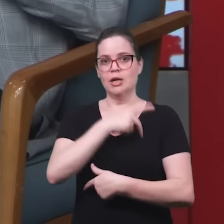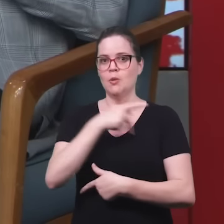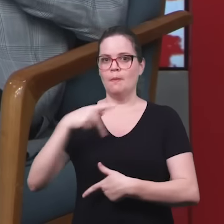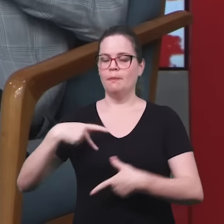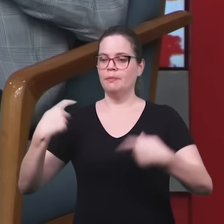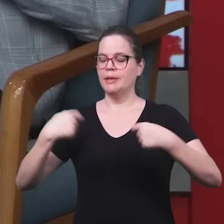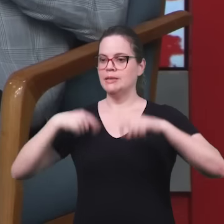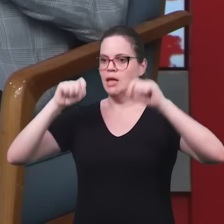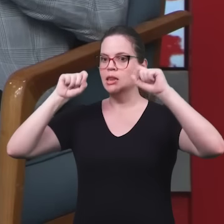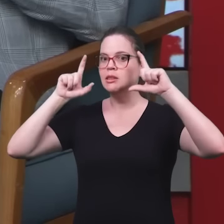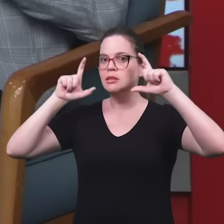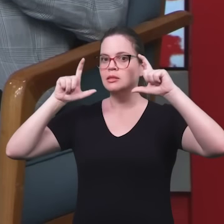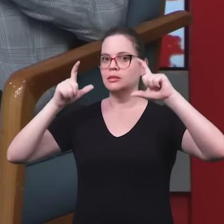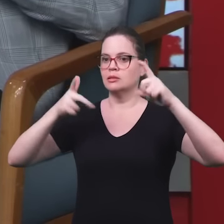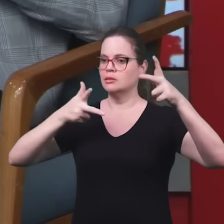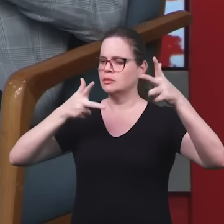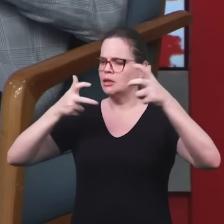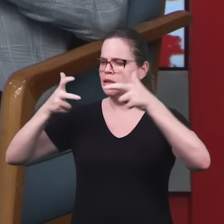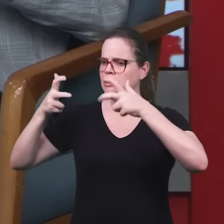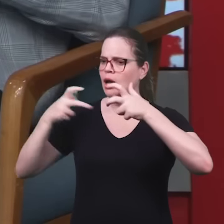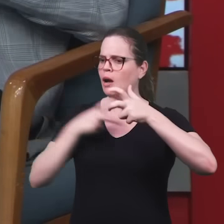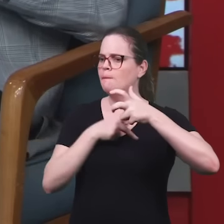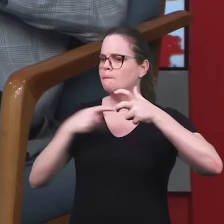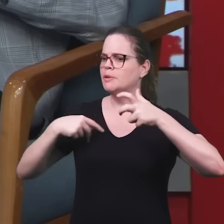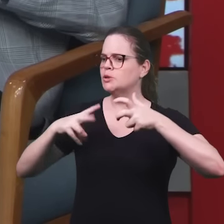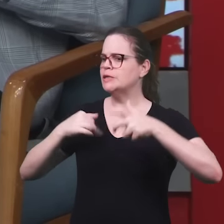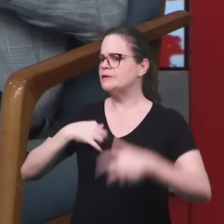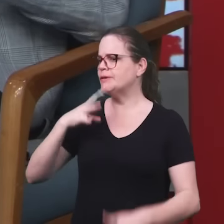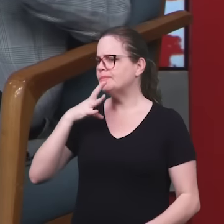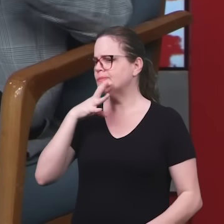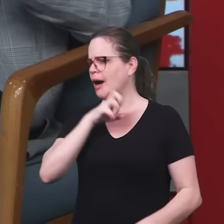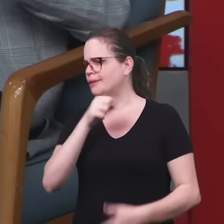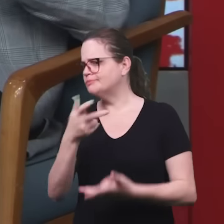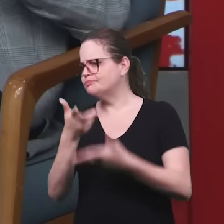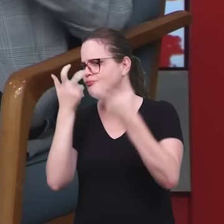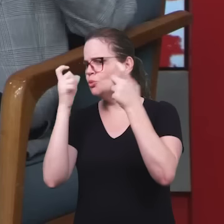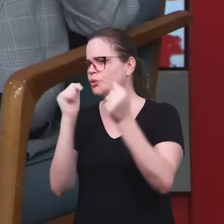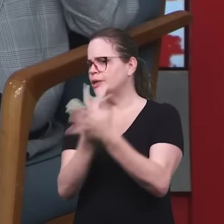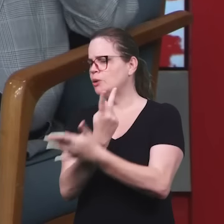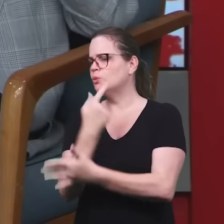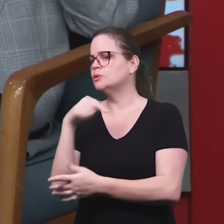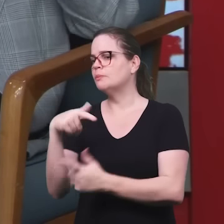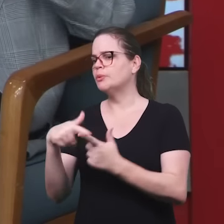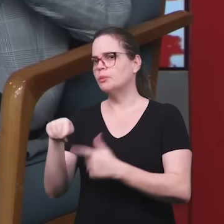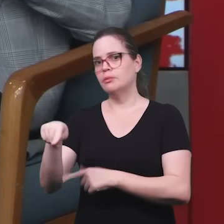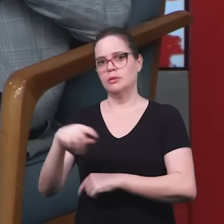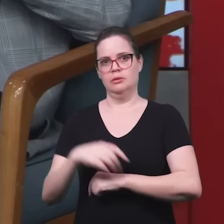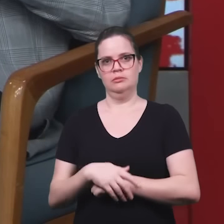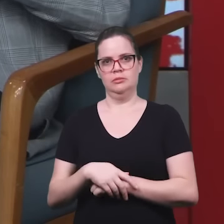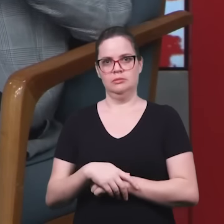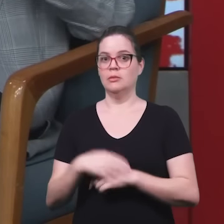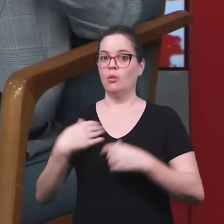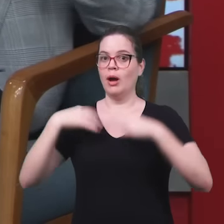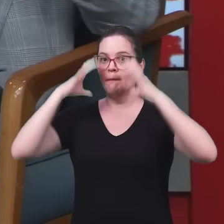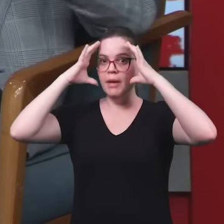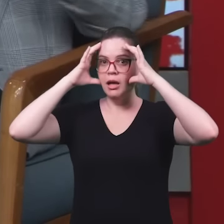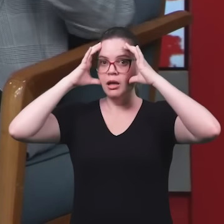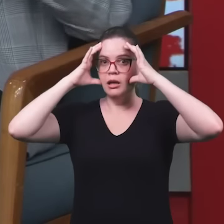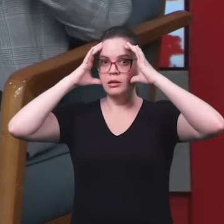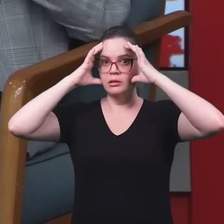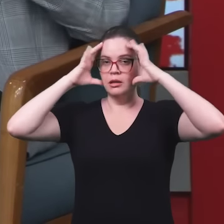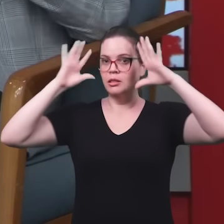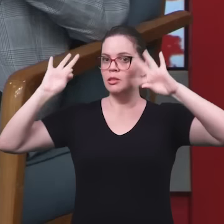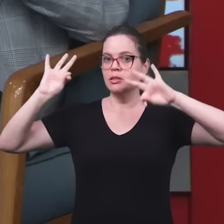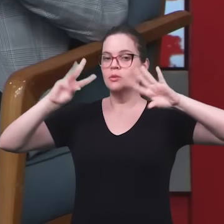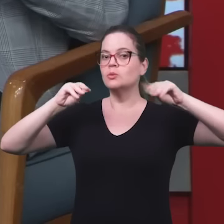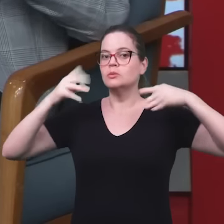porque ele é que vai identificar o que está acontecendo. Cabeça, né? Tudo aquilo que se